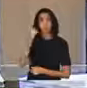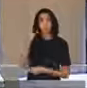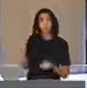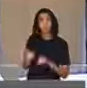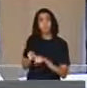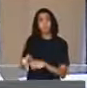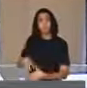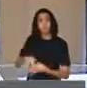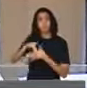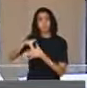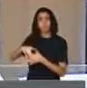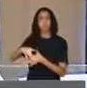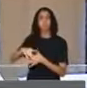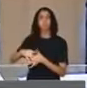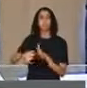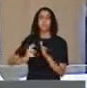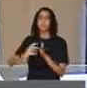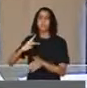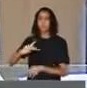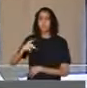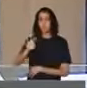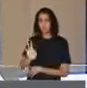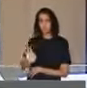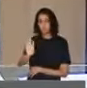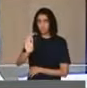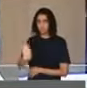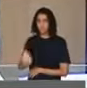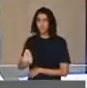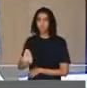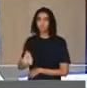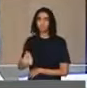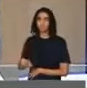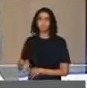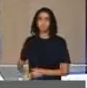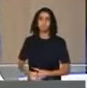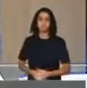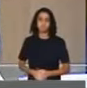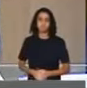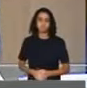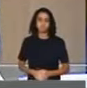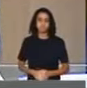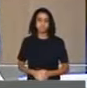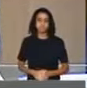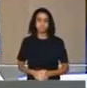principalmente como líder do nosso PTB, do nosso sempre líder, Jovair Arantes.